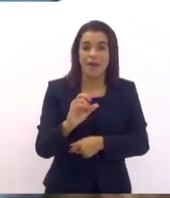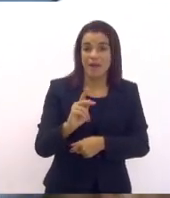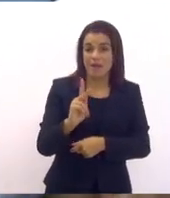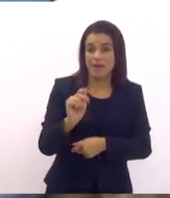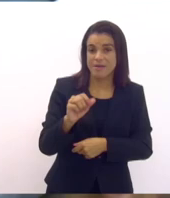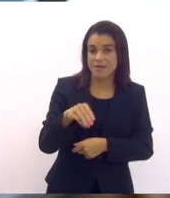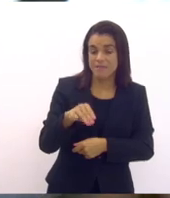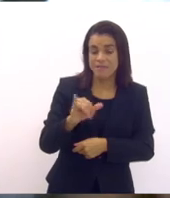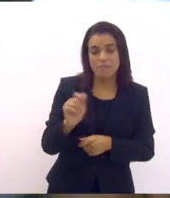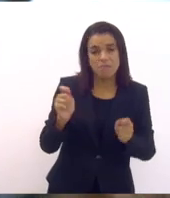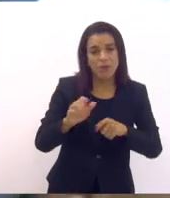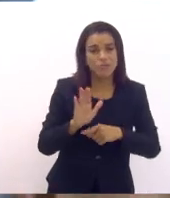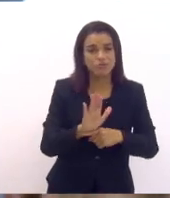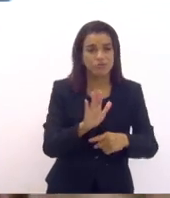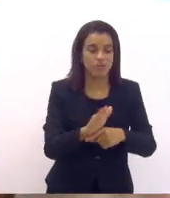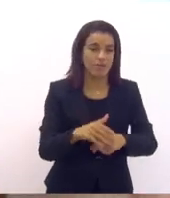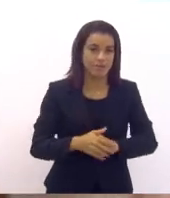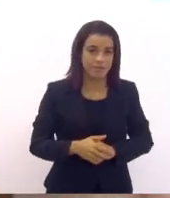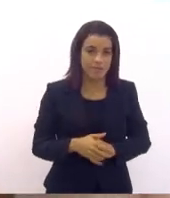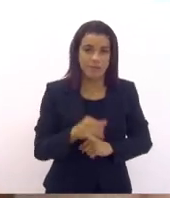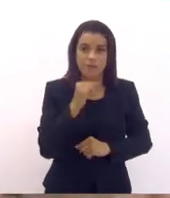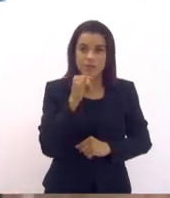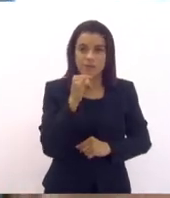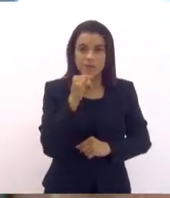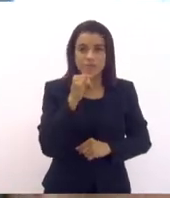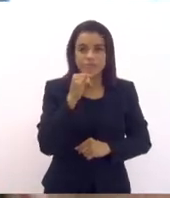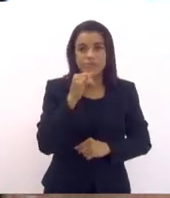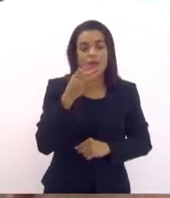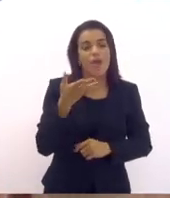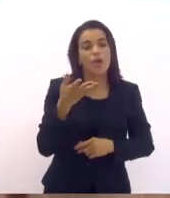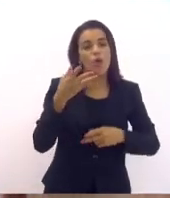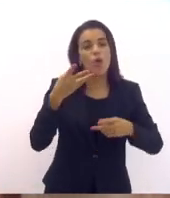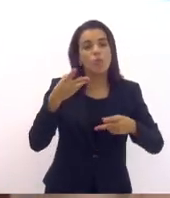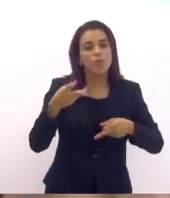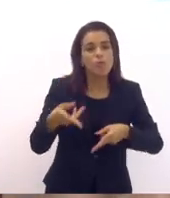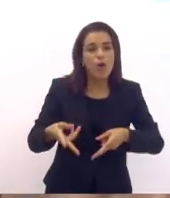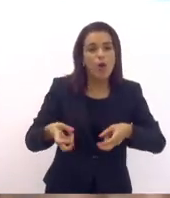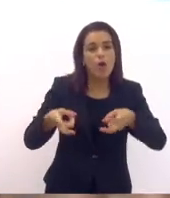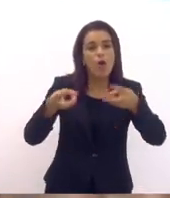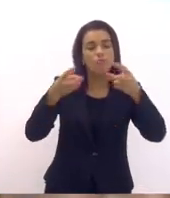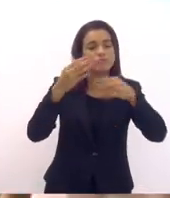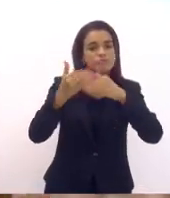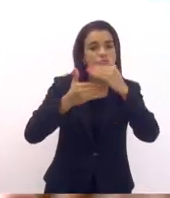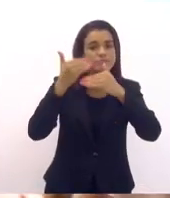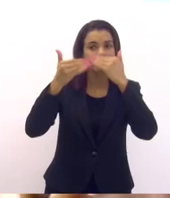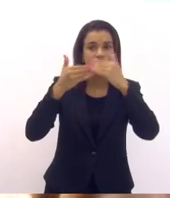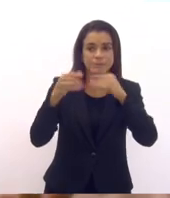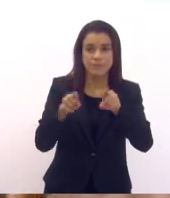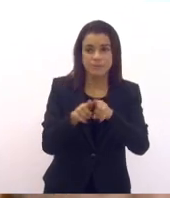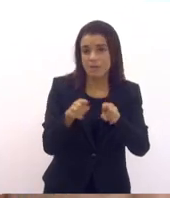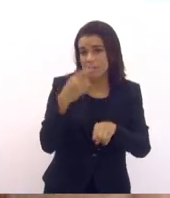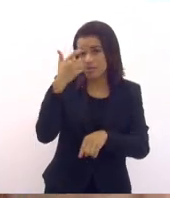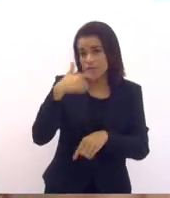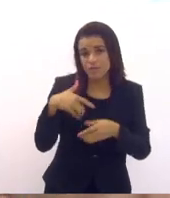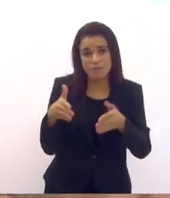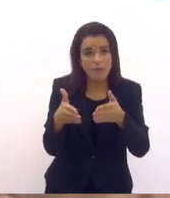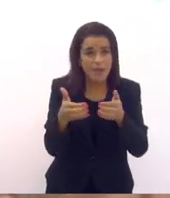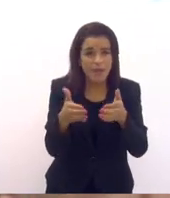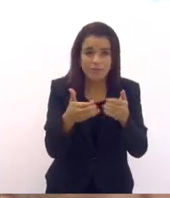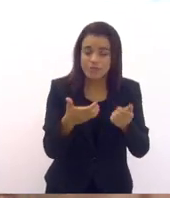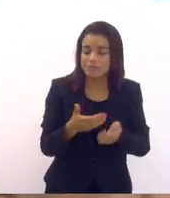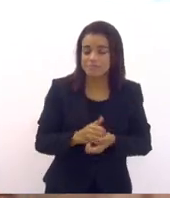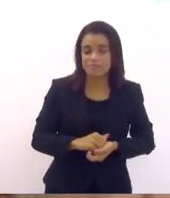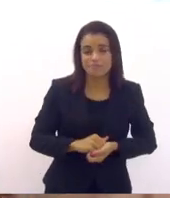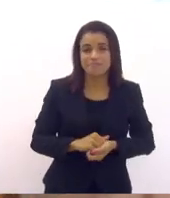ajudar a preencher lacunas observar Como é que vão se desenvolver as coisas e a gente pede a gente segue pedindo